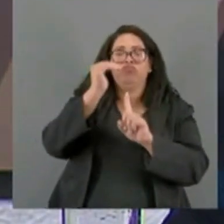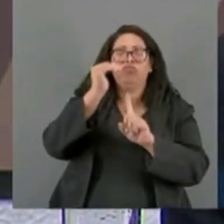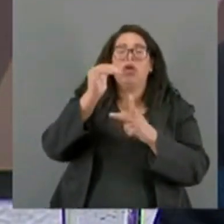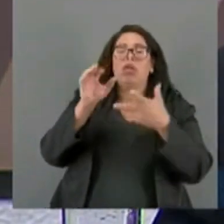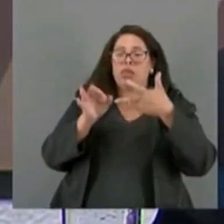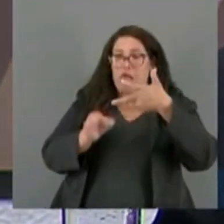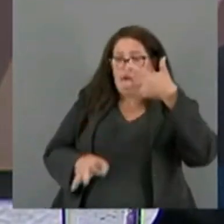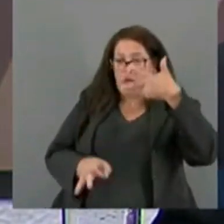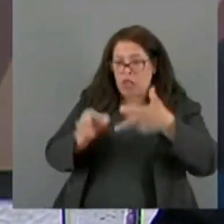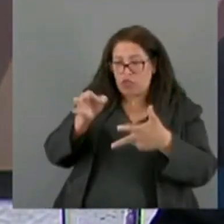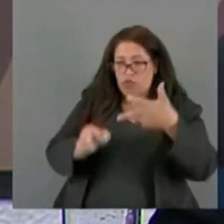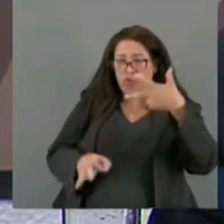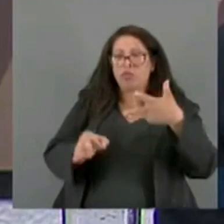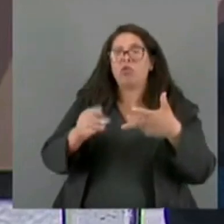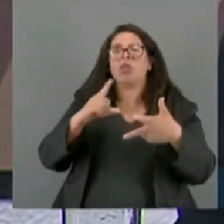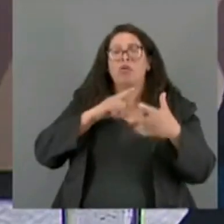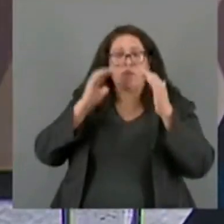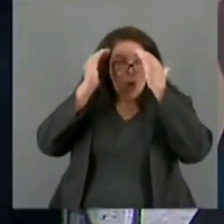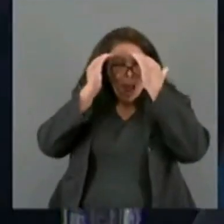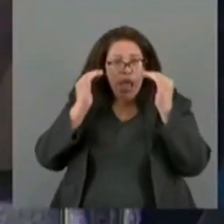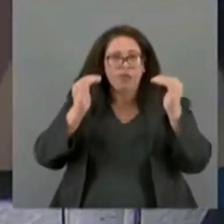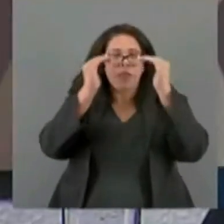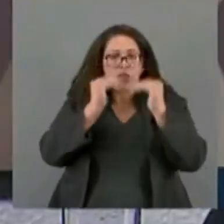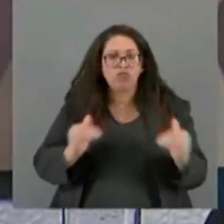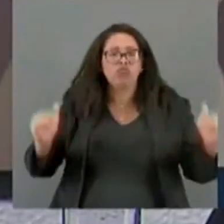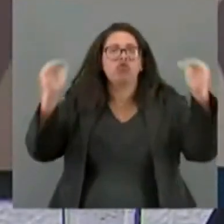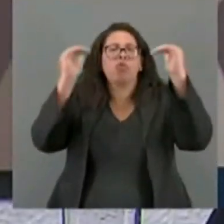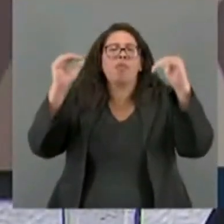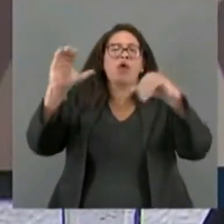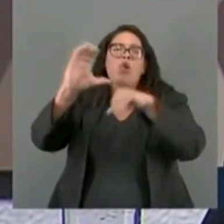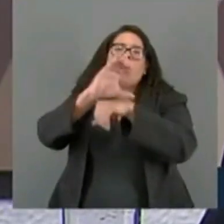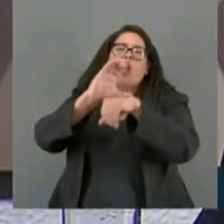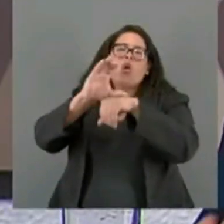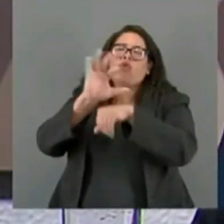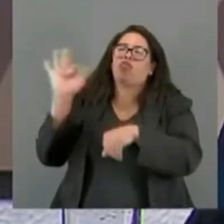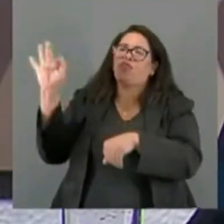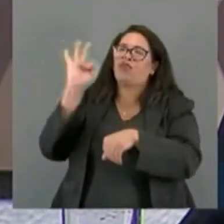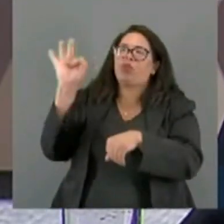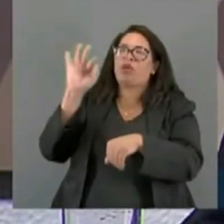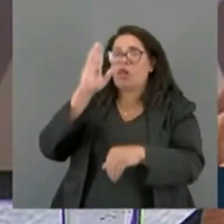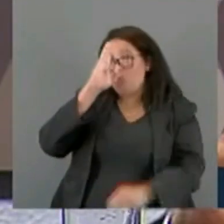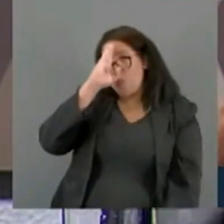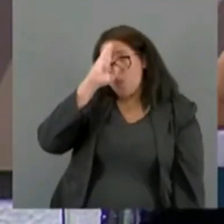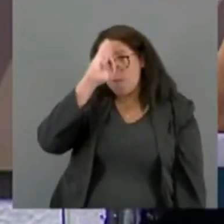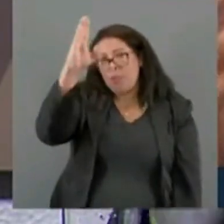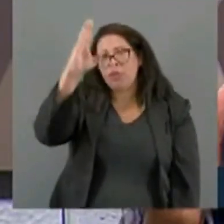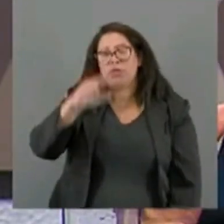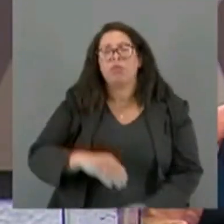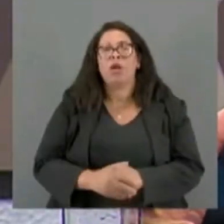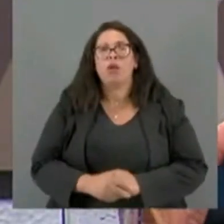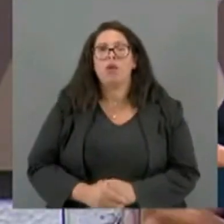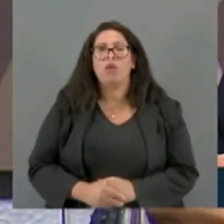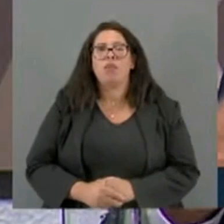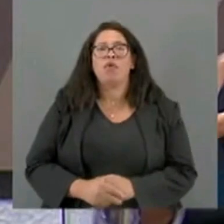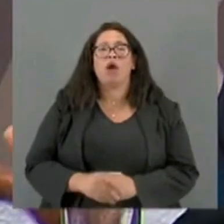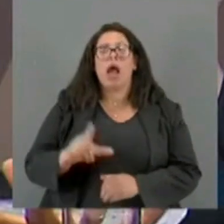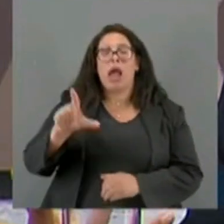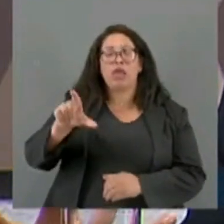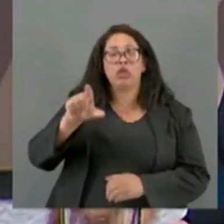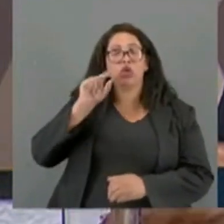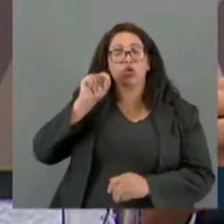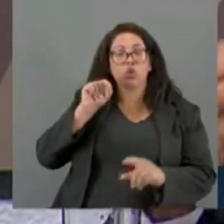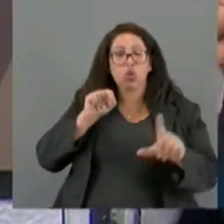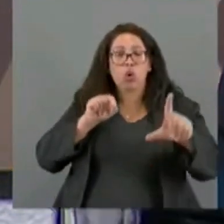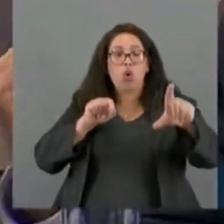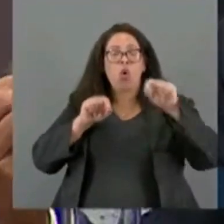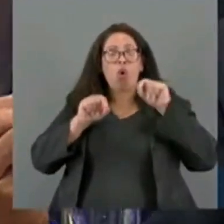lei, nós devemos respeito soberano ao texto constitucional. O texto constitucional, quando da escolha ou quando